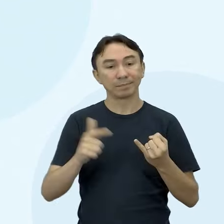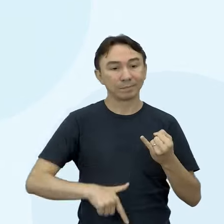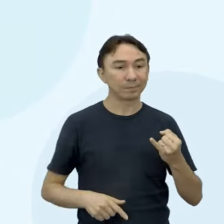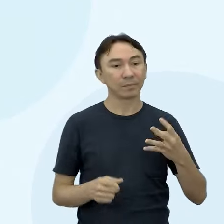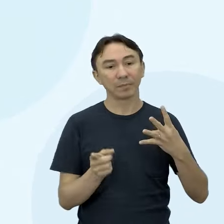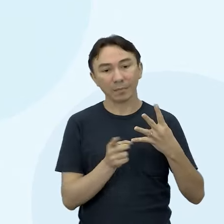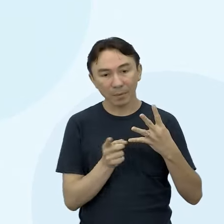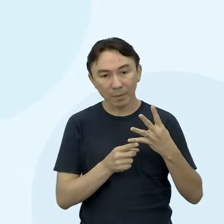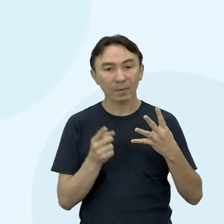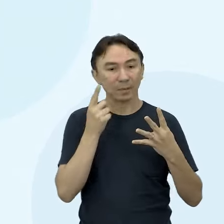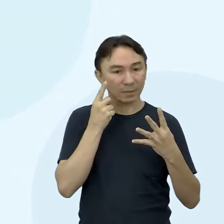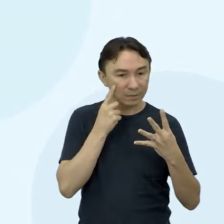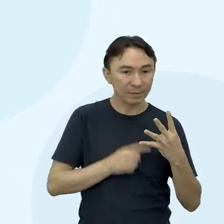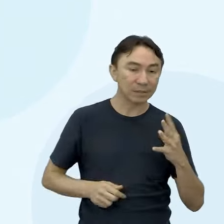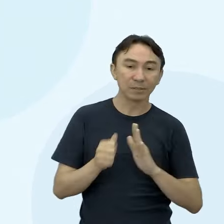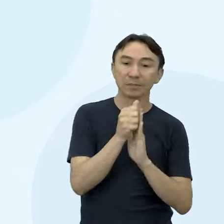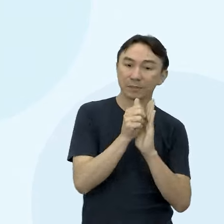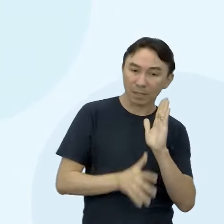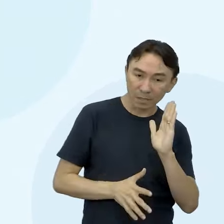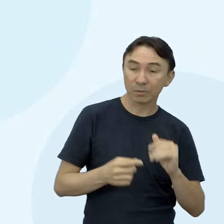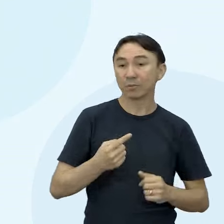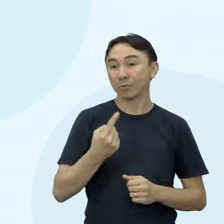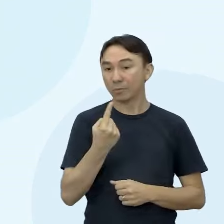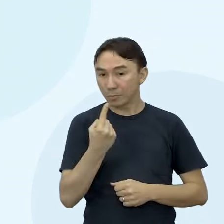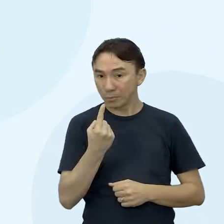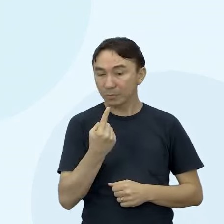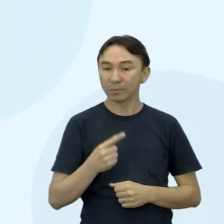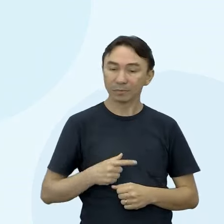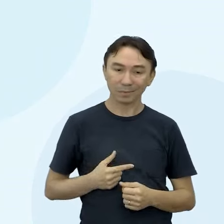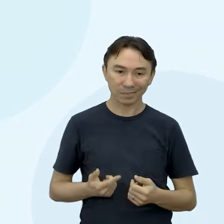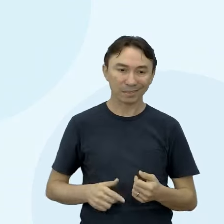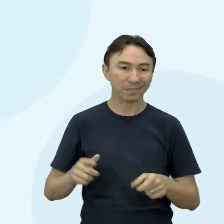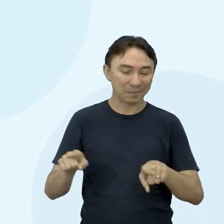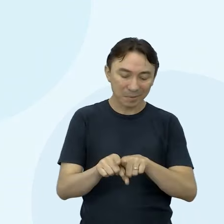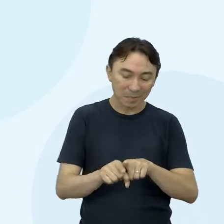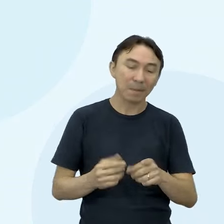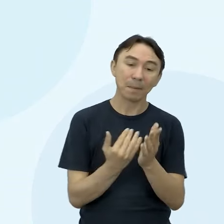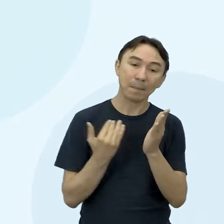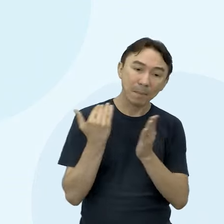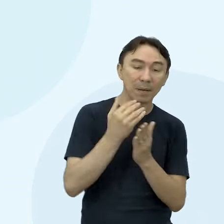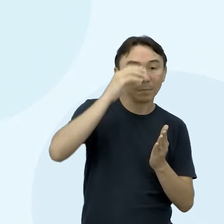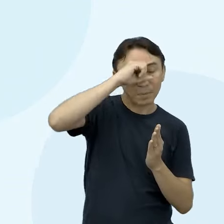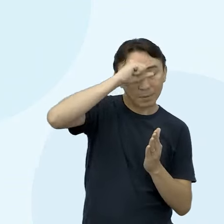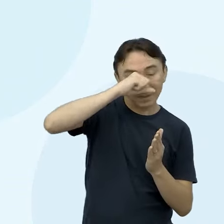atividade 1 do componente 2. Um pouquinho de saiba mais e ainda as referências.